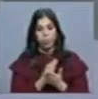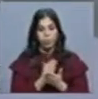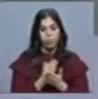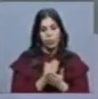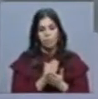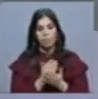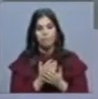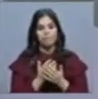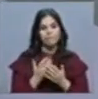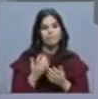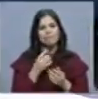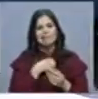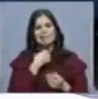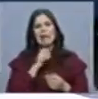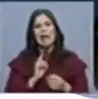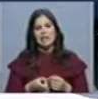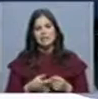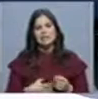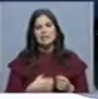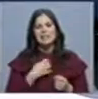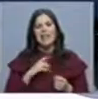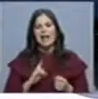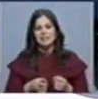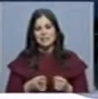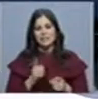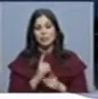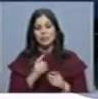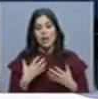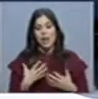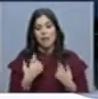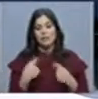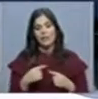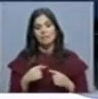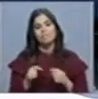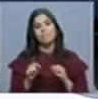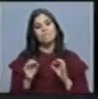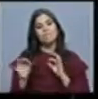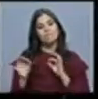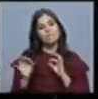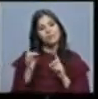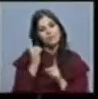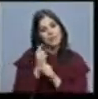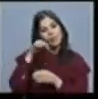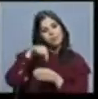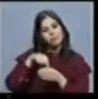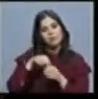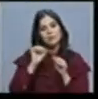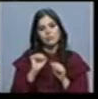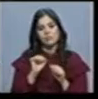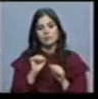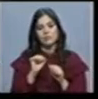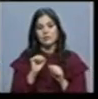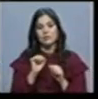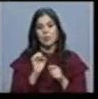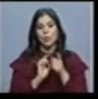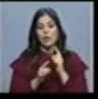Isto quer dizer o quê, de acordo com os astrónomos? Quer dizer que, para já, há ali uma dinâmica interior do próprio asteroide interestelar